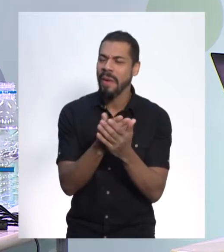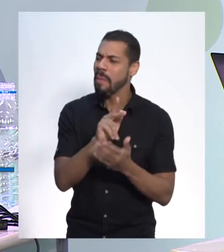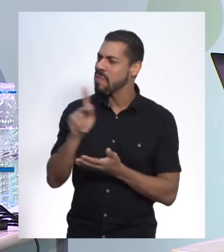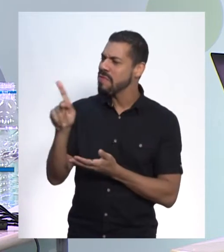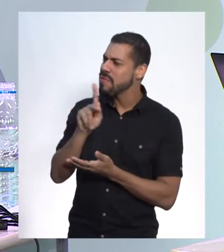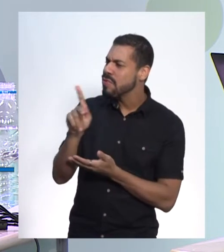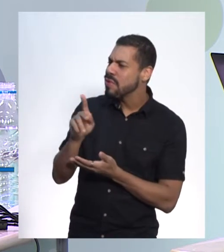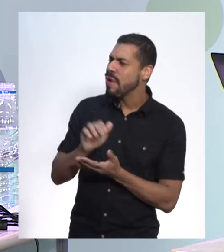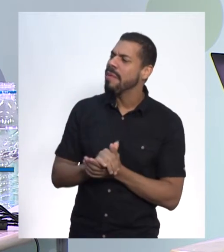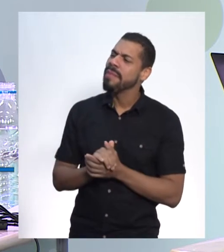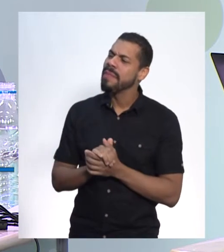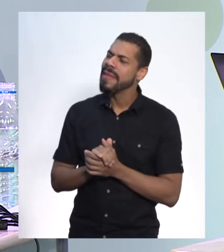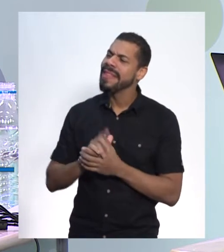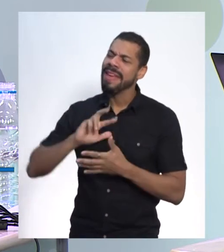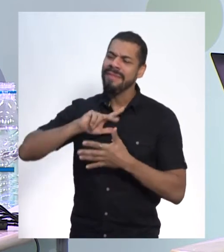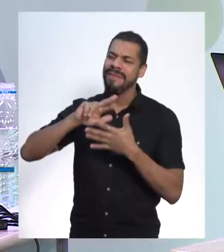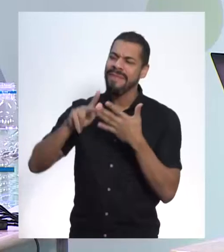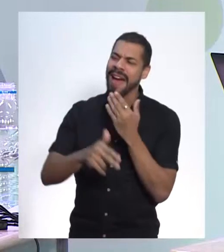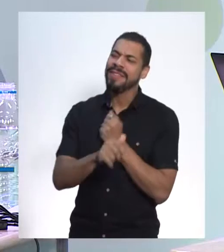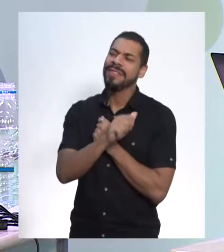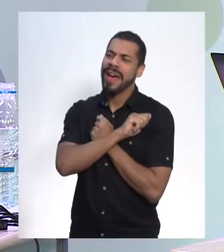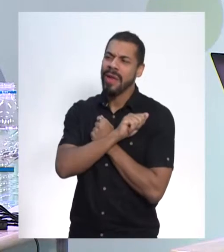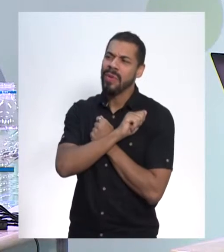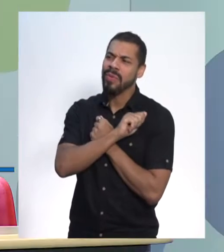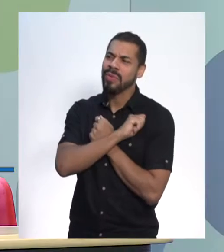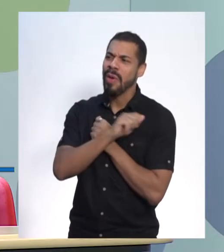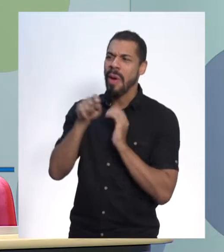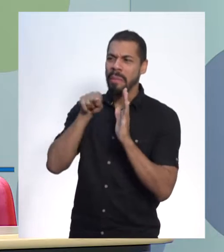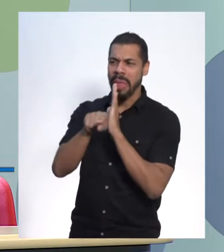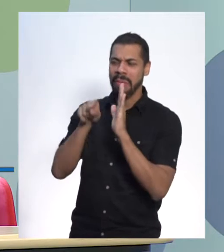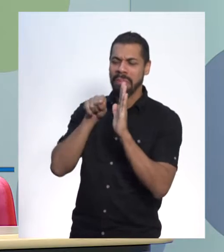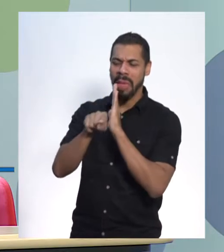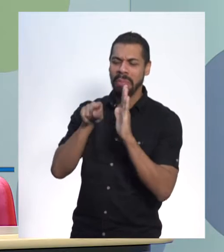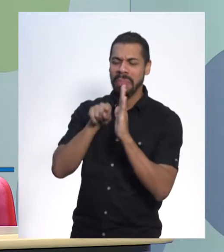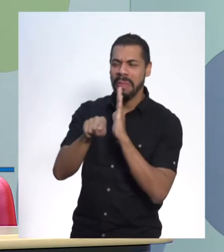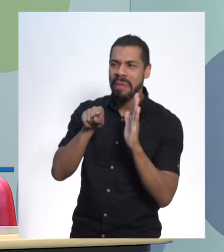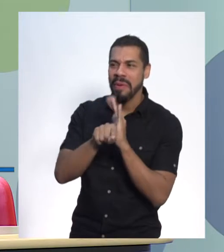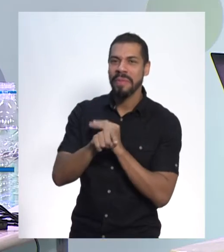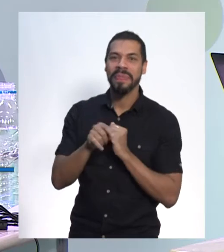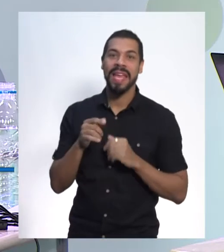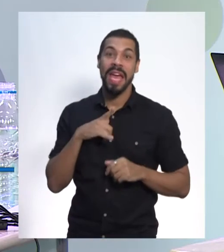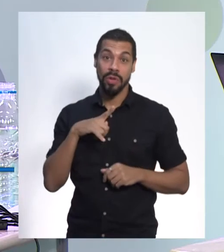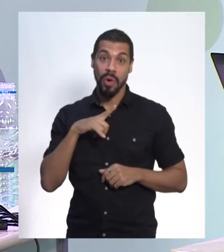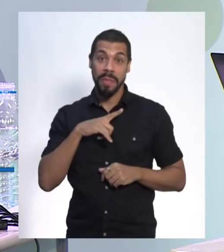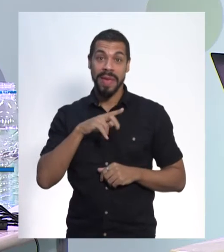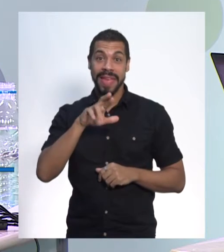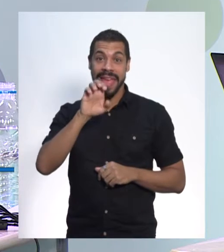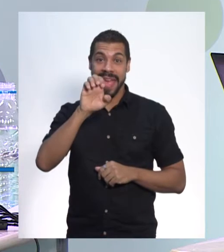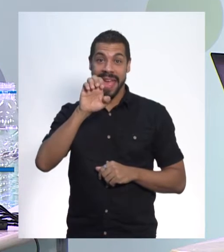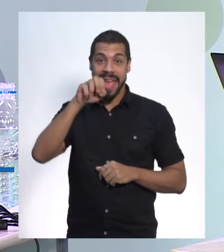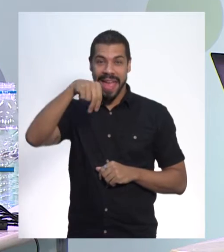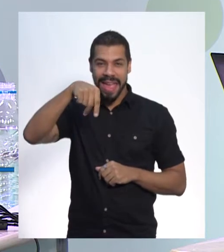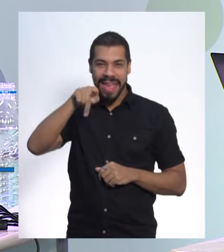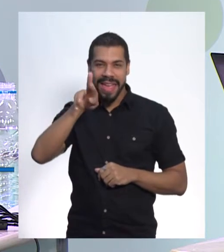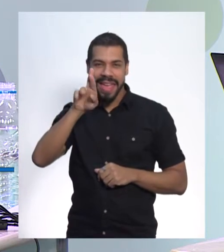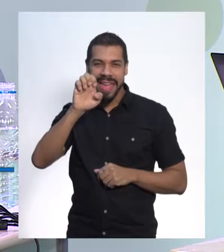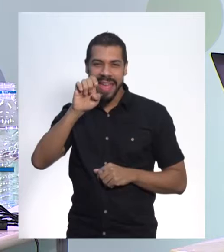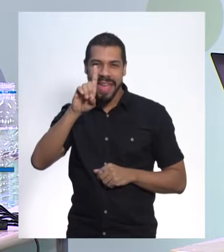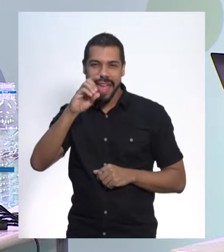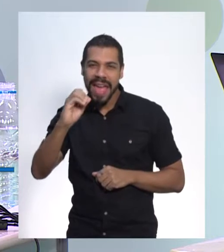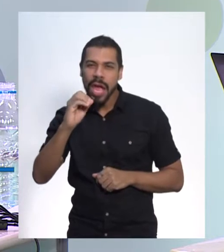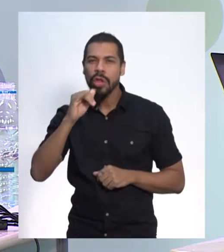Wilson, bastante gente comentando sobre enredo, clímax,